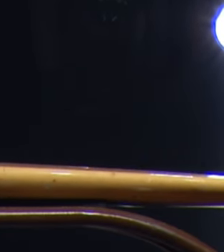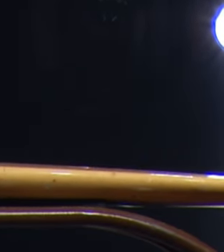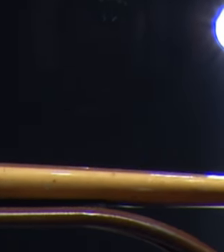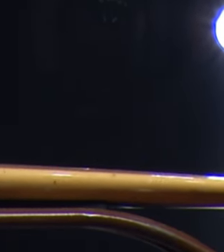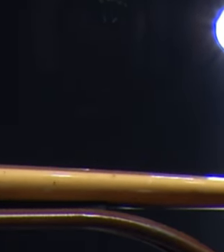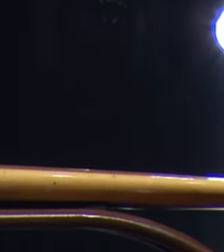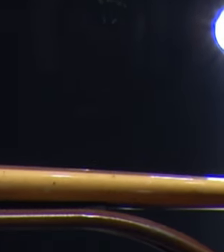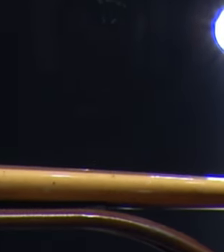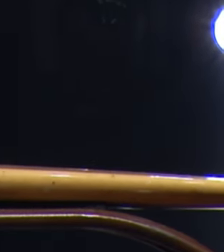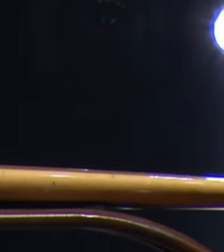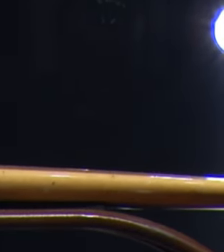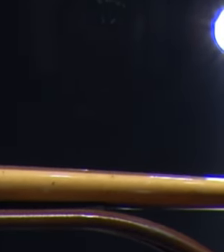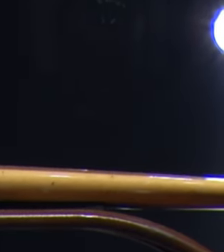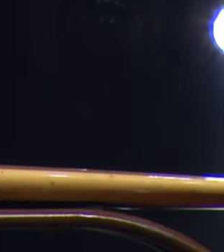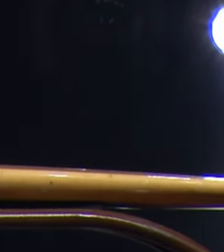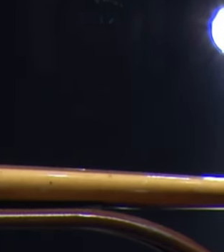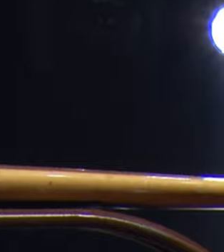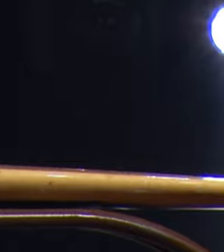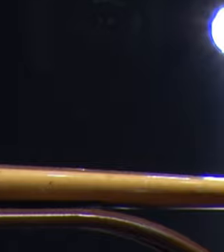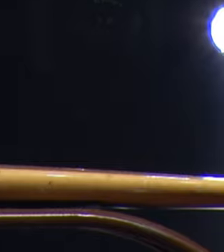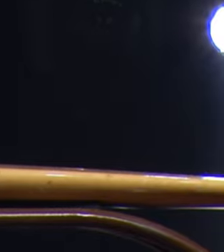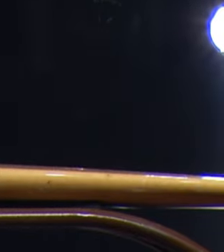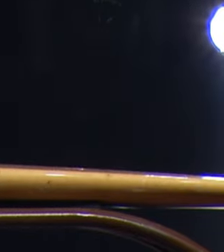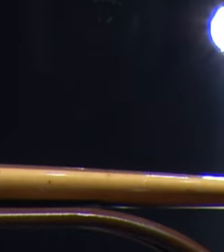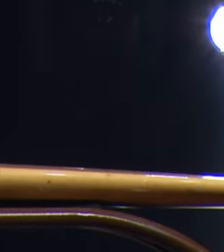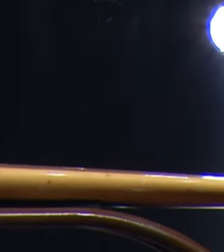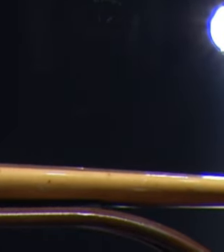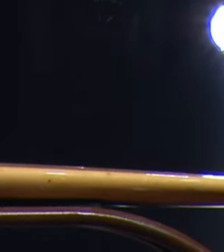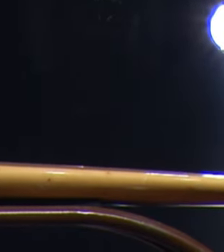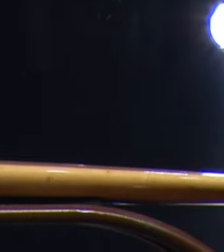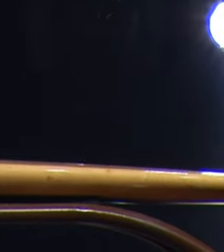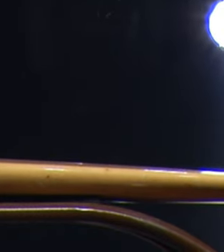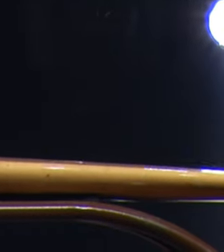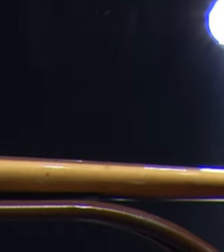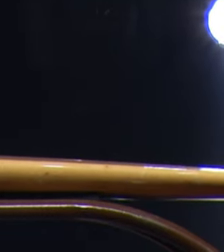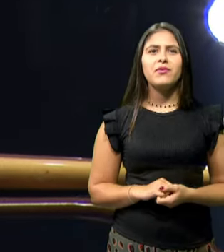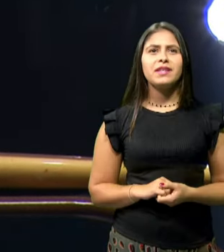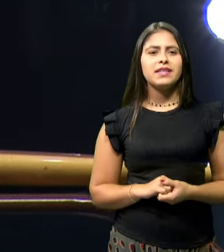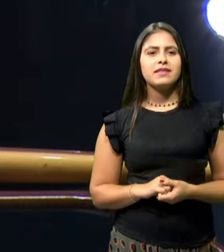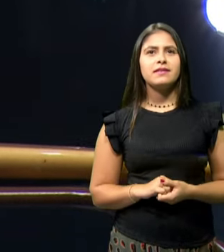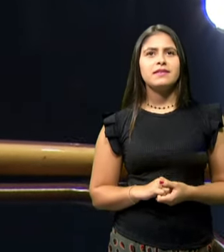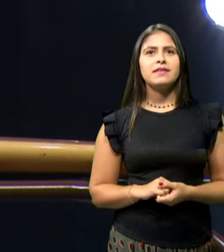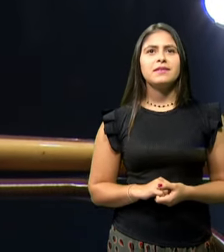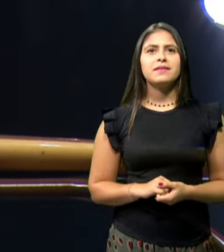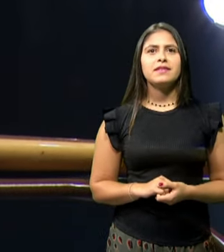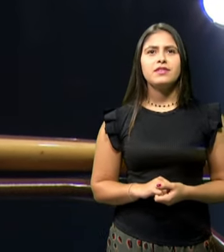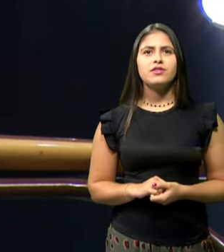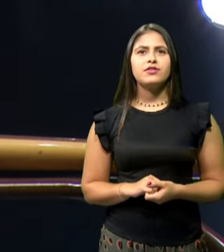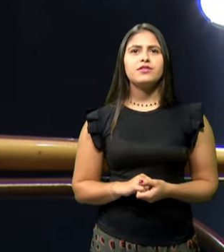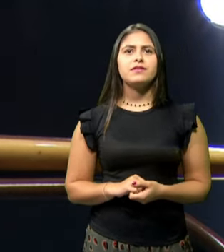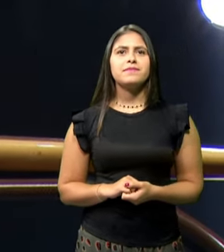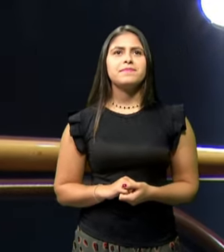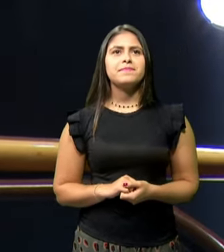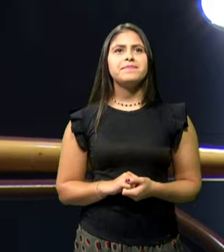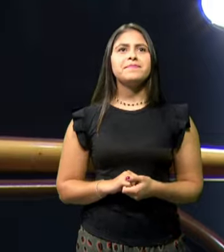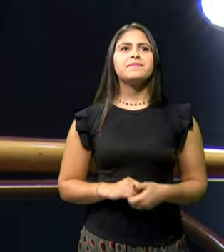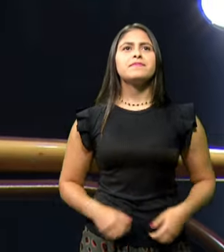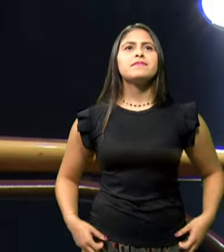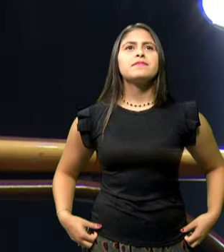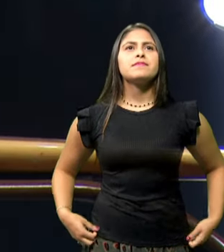Tudo bem? A intercessão está espremida aí hoje, hein? Glória a Deus. Vou esperar